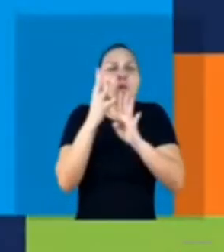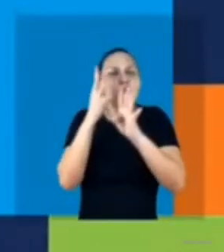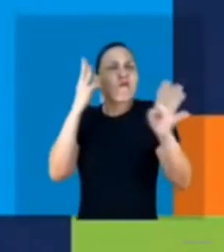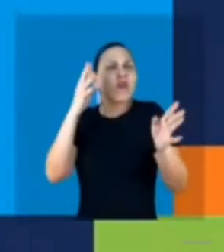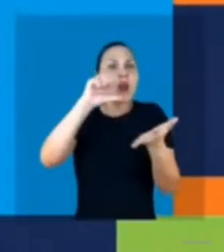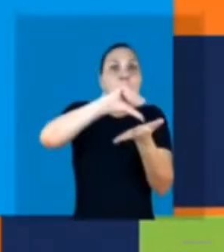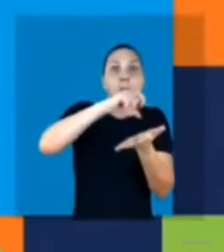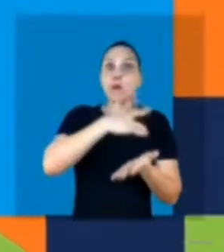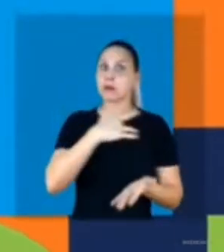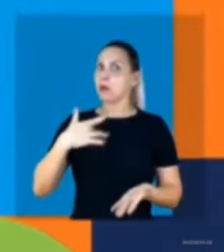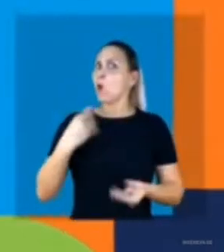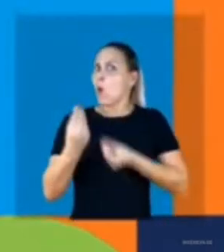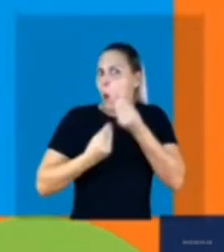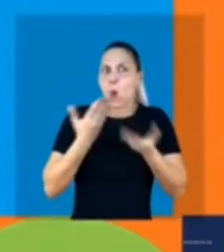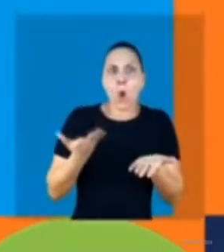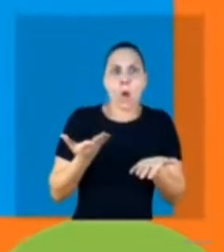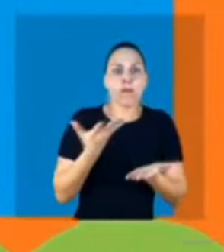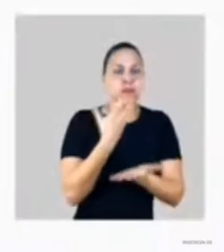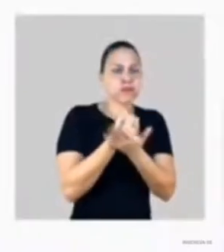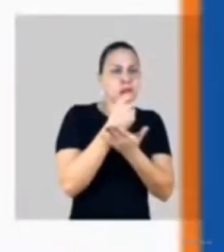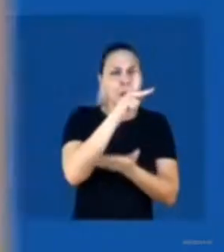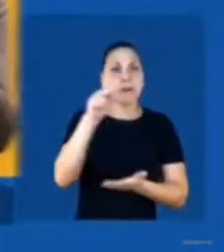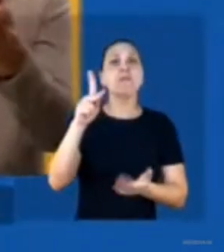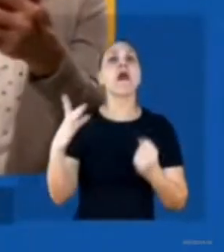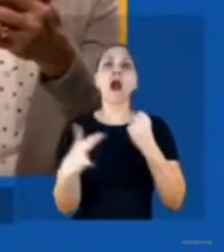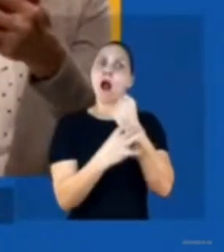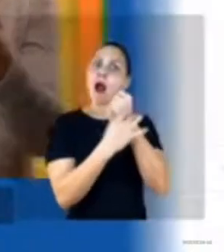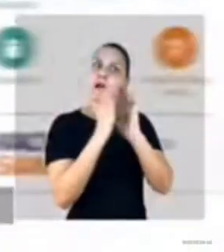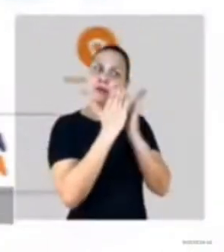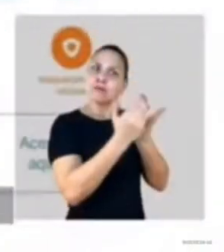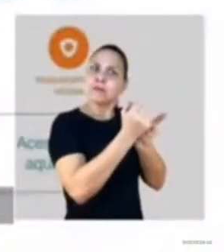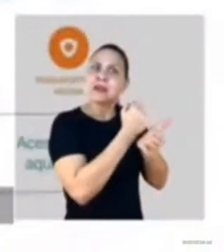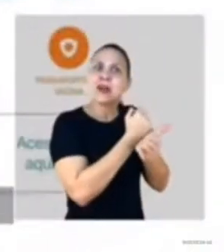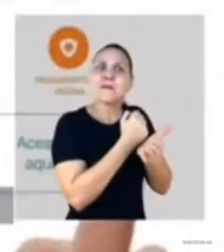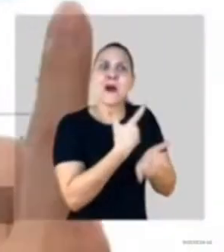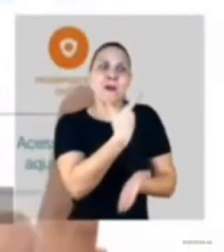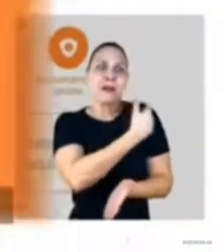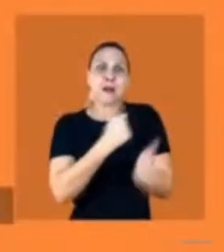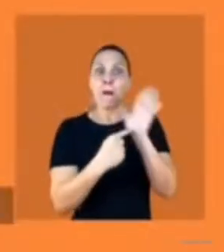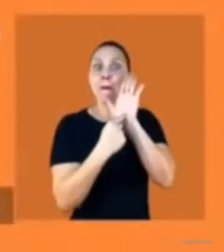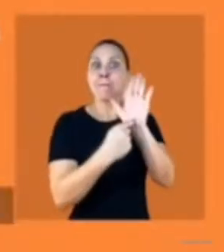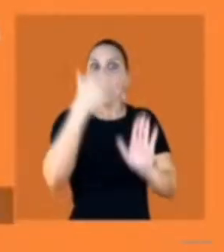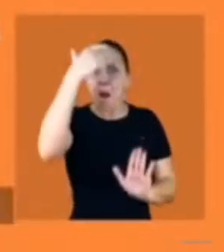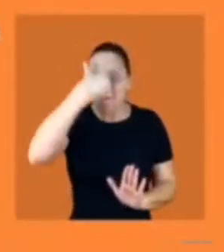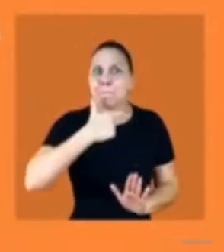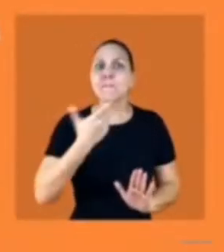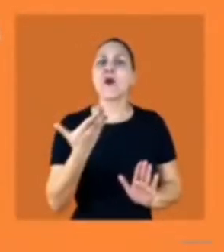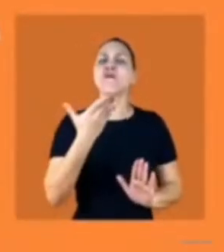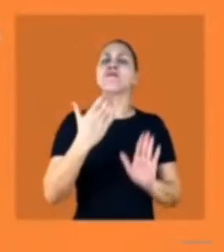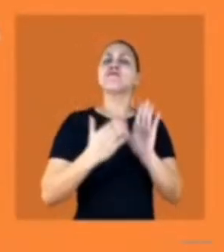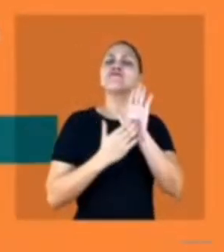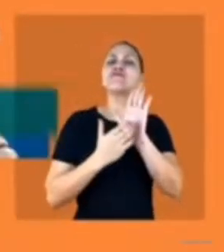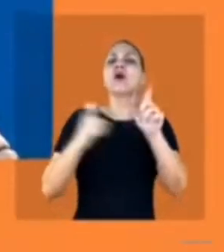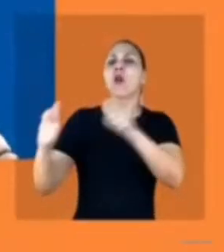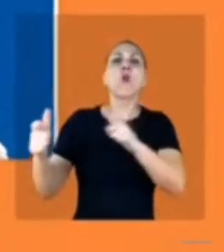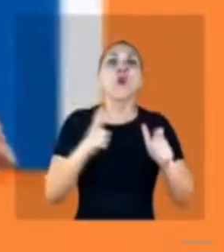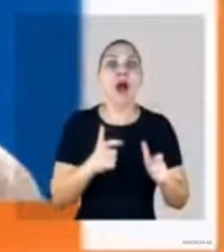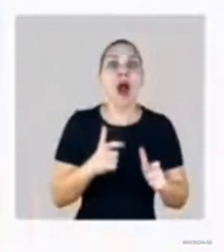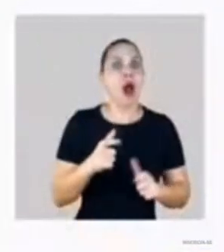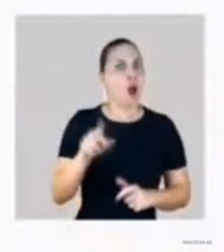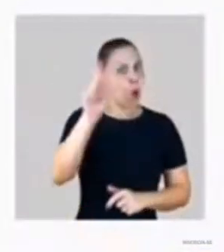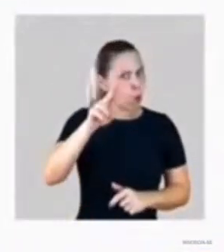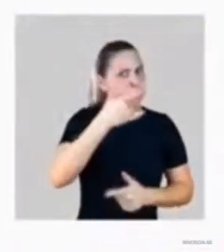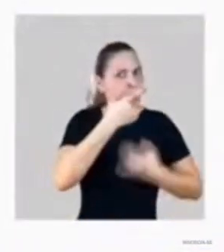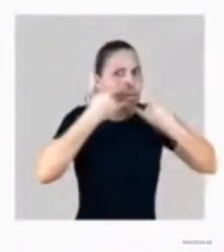também como está a fila no posto. Com o app, você também garante o seu passaporte da vacina. E não se esqueça,